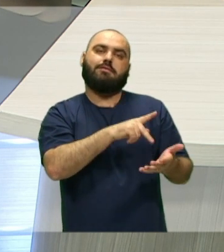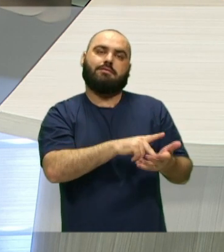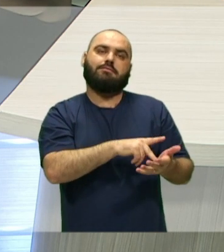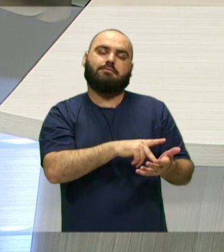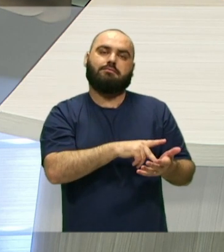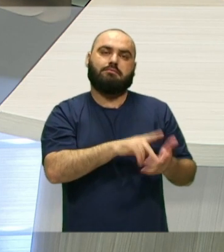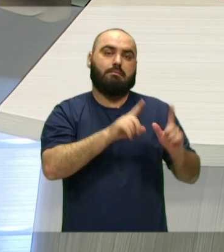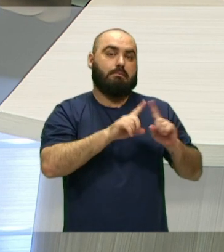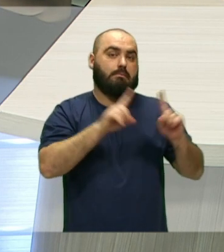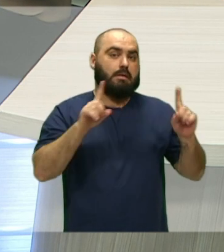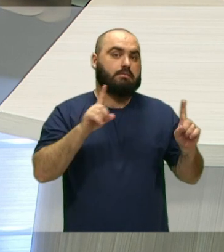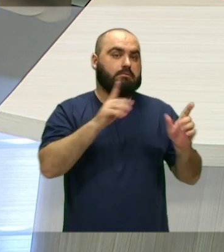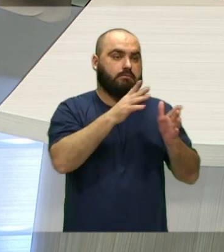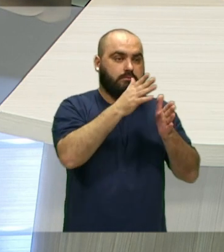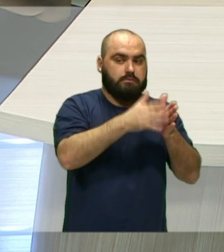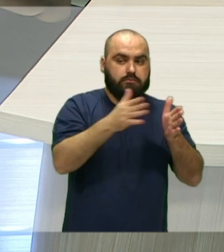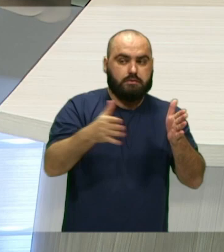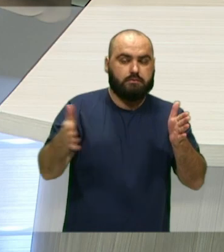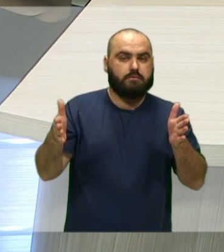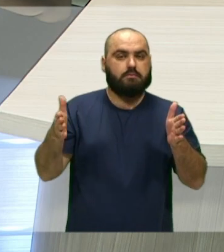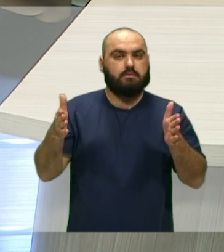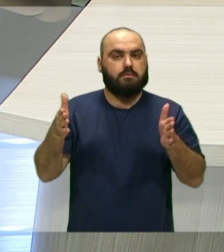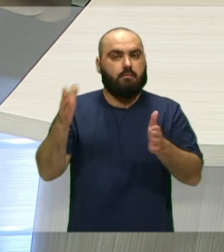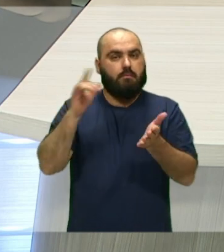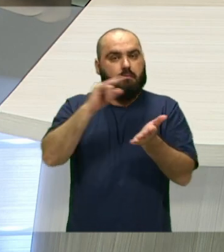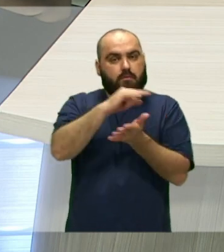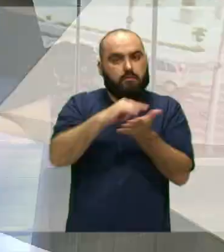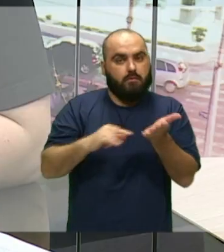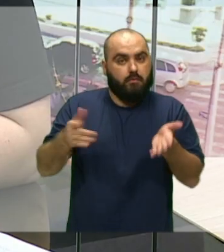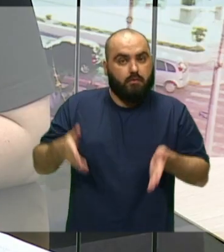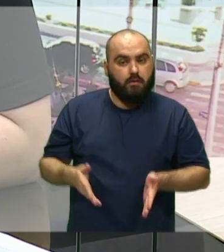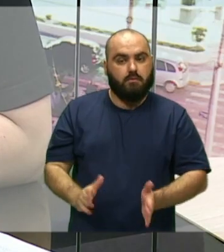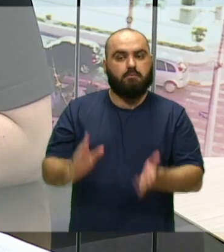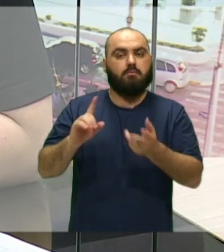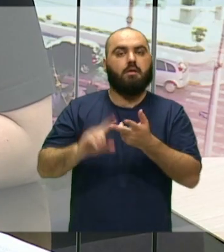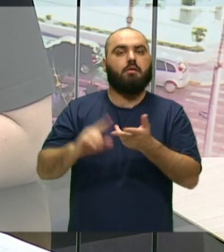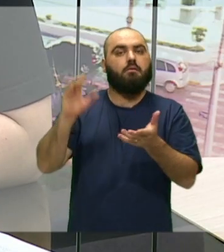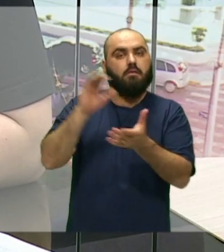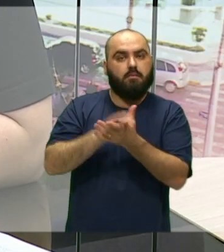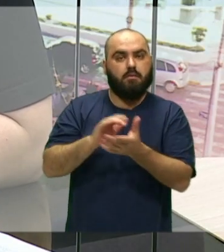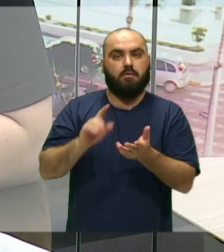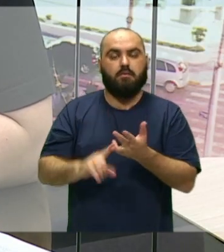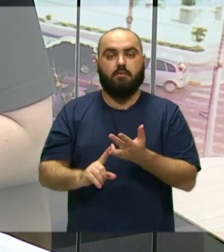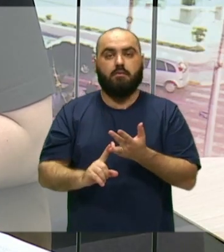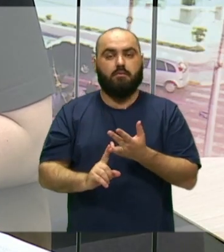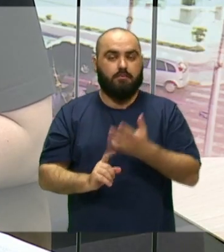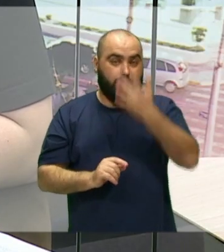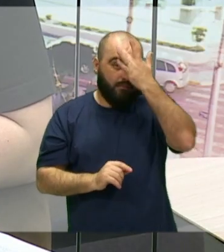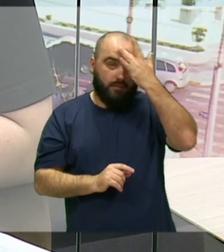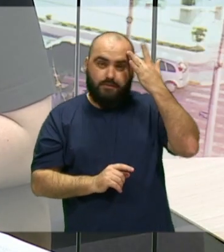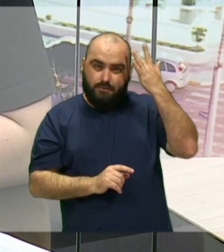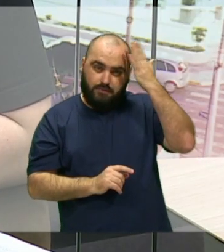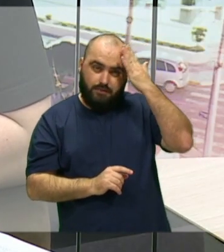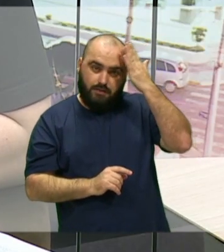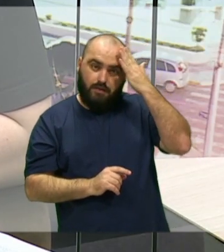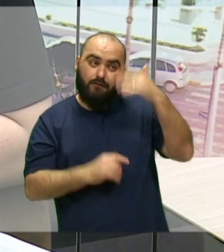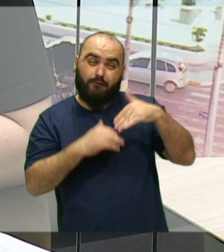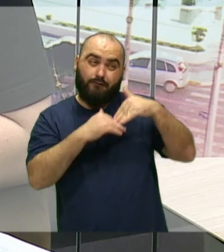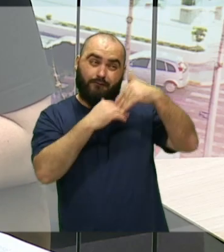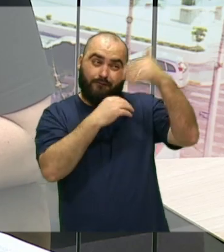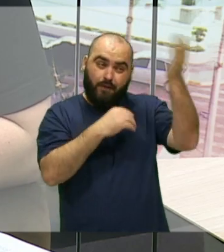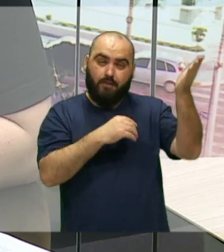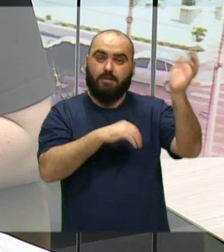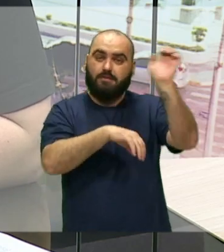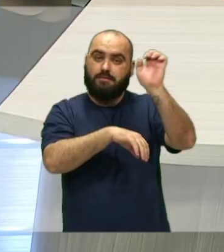mas tem toda a questão de certidões de nascimento eh casamento e tal pessoas que que são de fora da